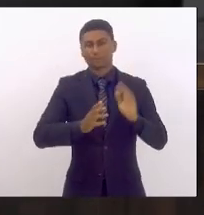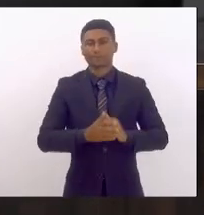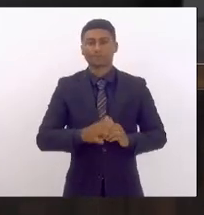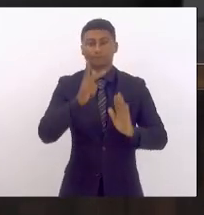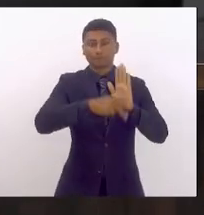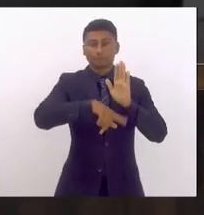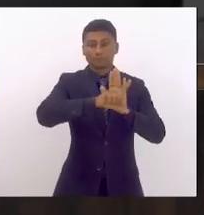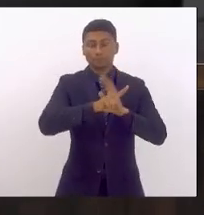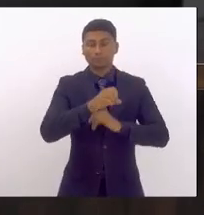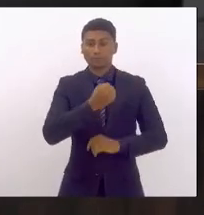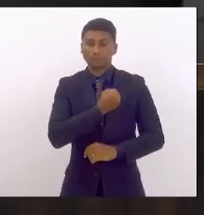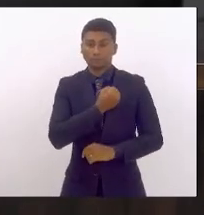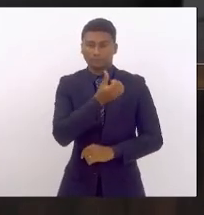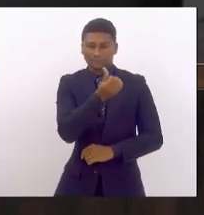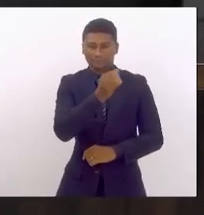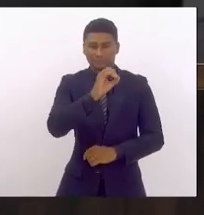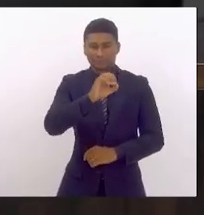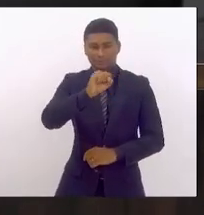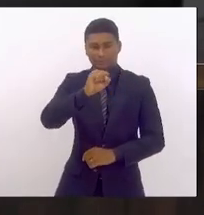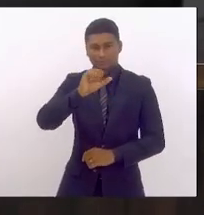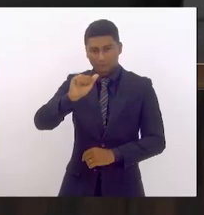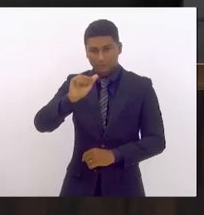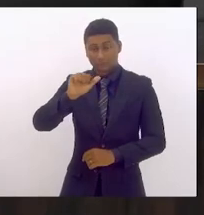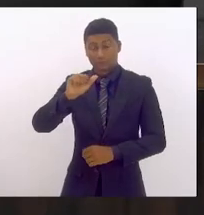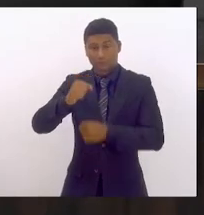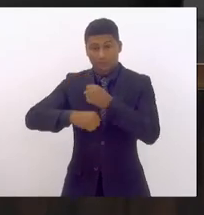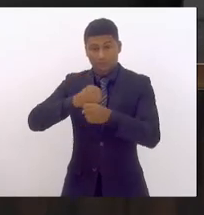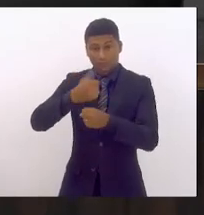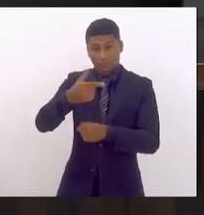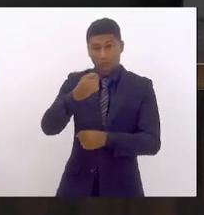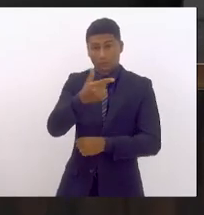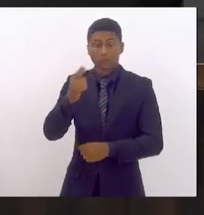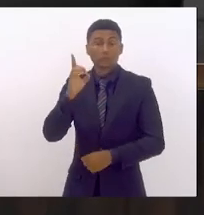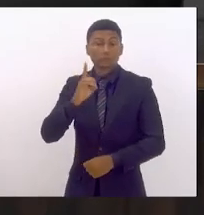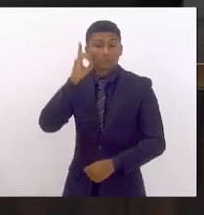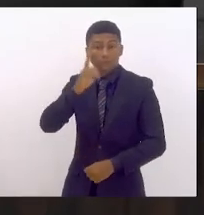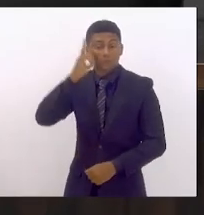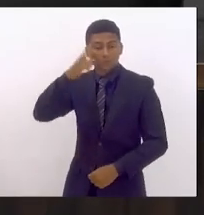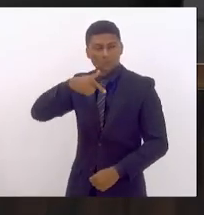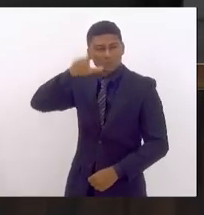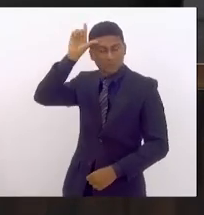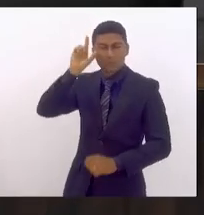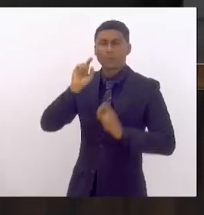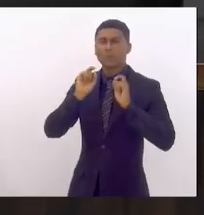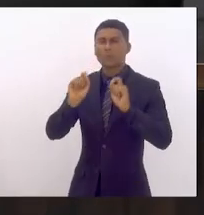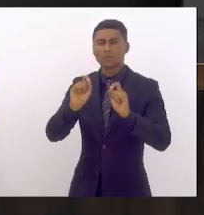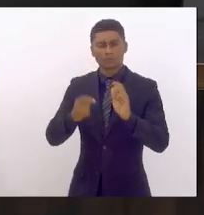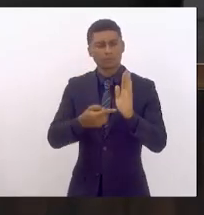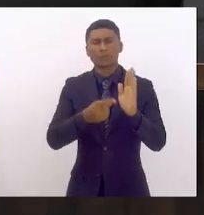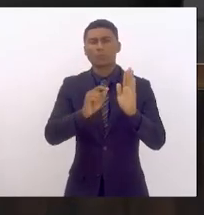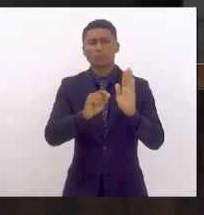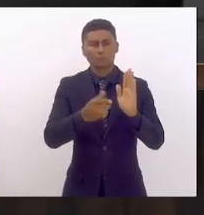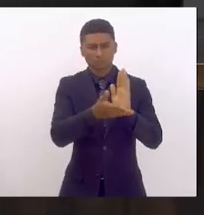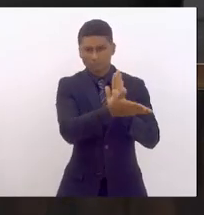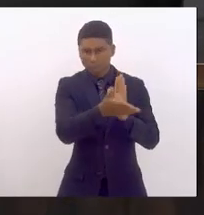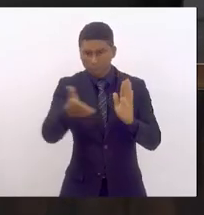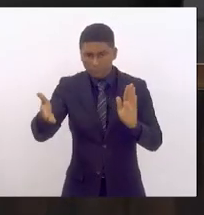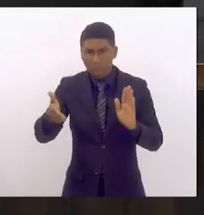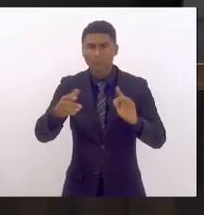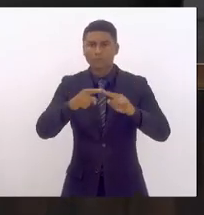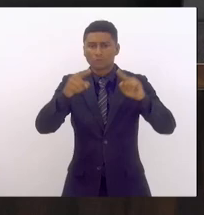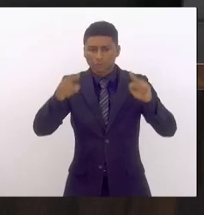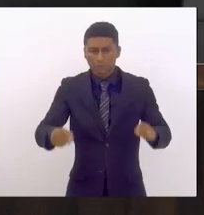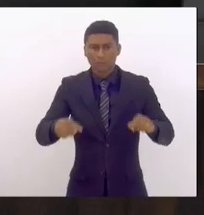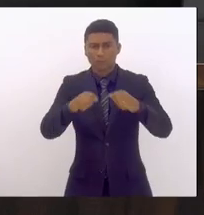projeto de leis 6080 a de 22 de autoria deputado Luís Paulo dispõe sobre atualização salarial dos Servidores inativos